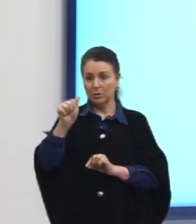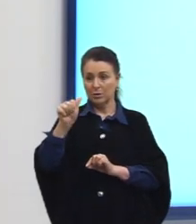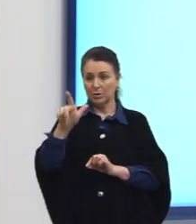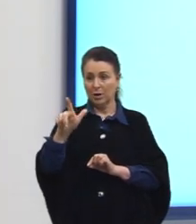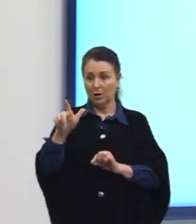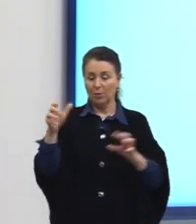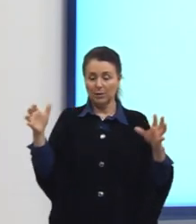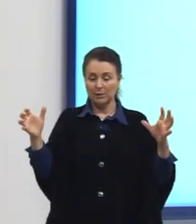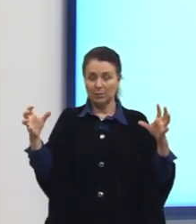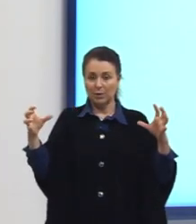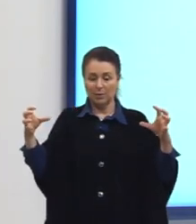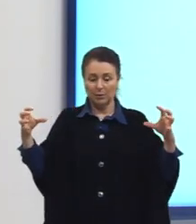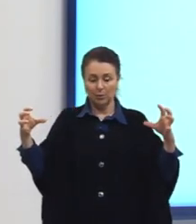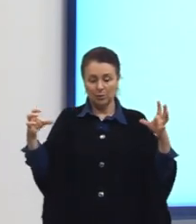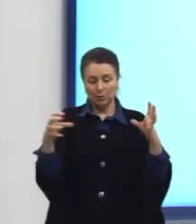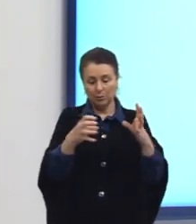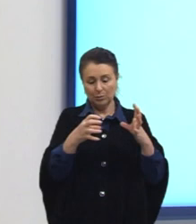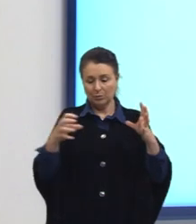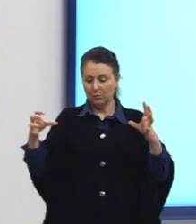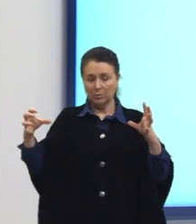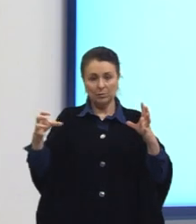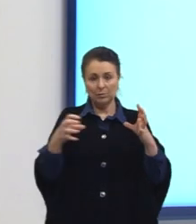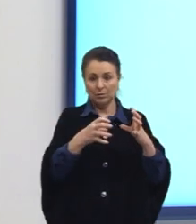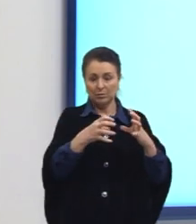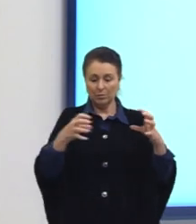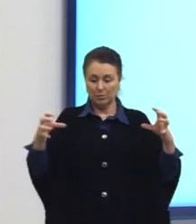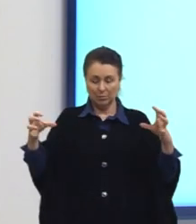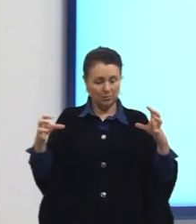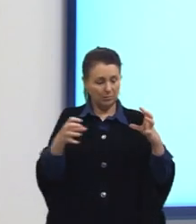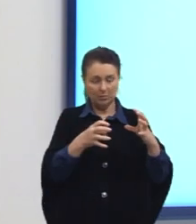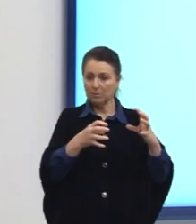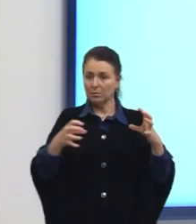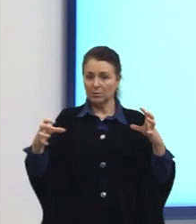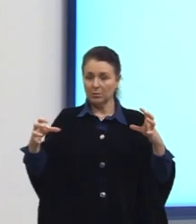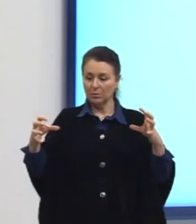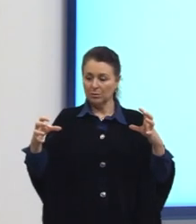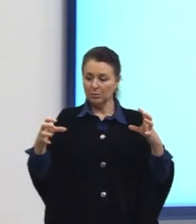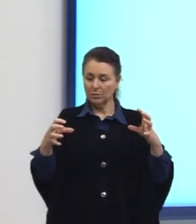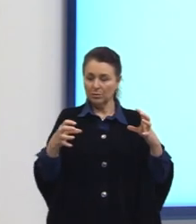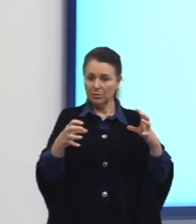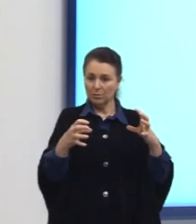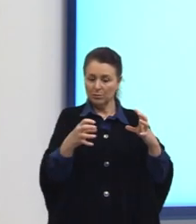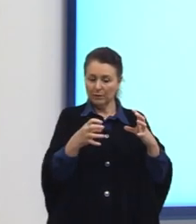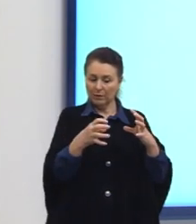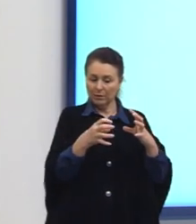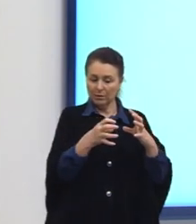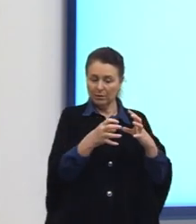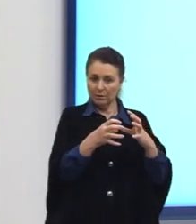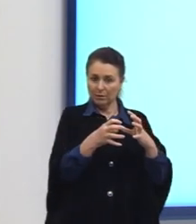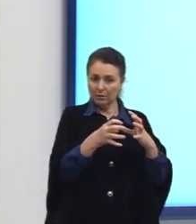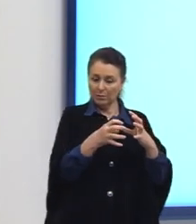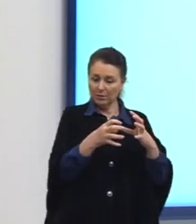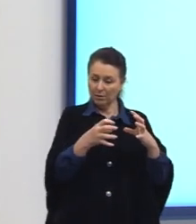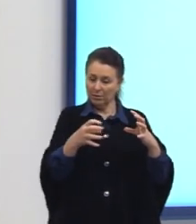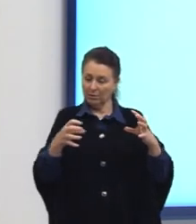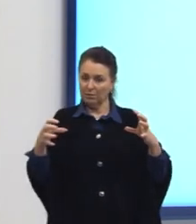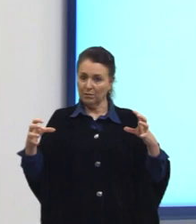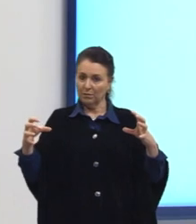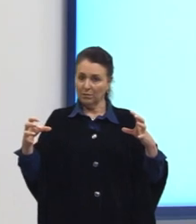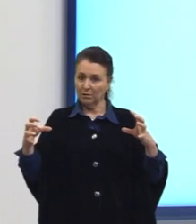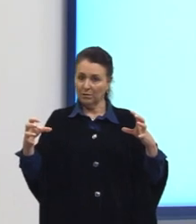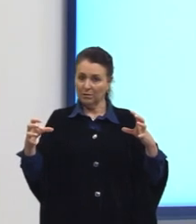oscilar ela dessa forma que se eu segurar um pouquinho dessa mola e soltar ela vai fazer um movimento até o final e depois vai voltar